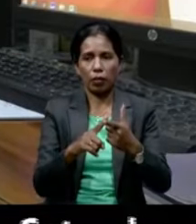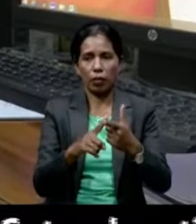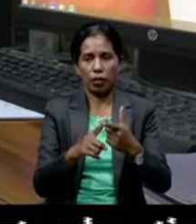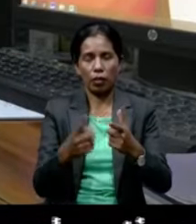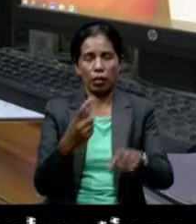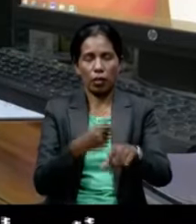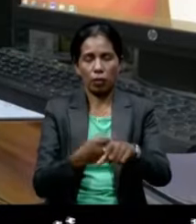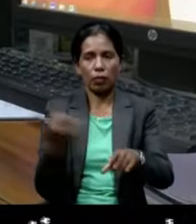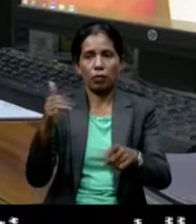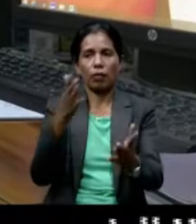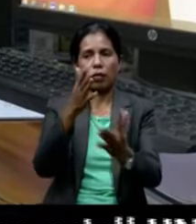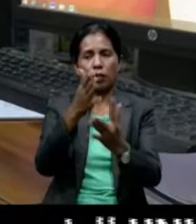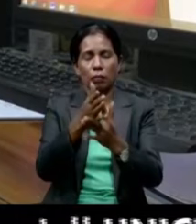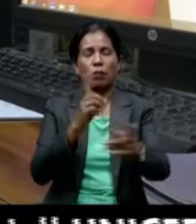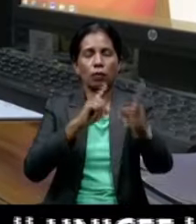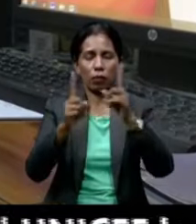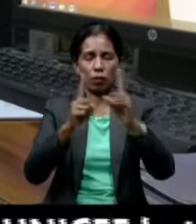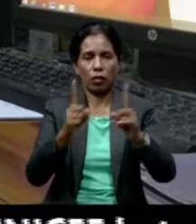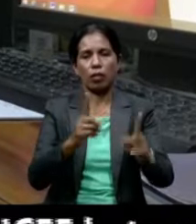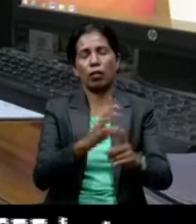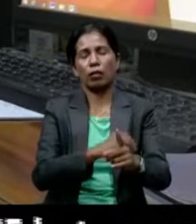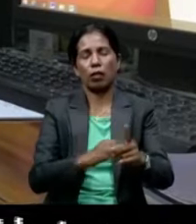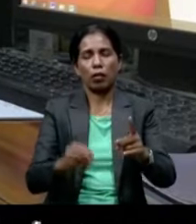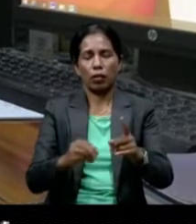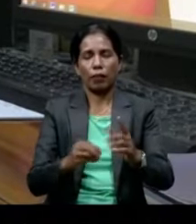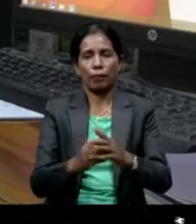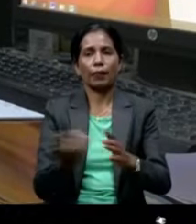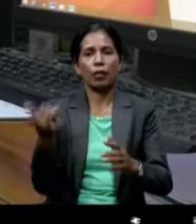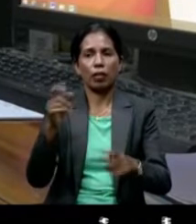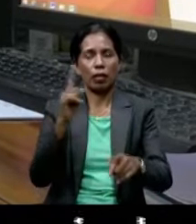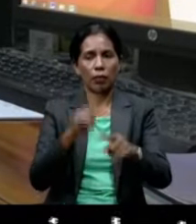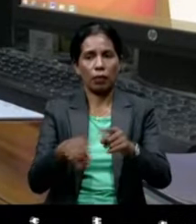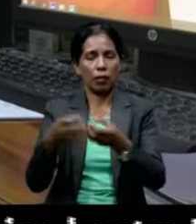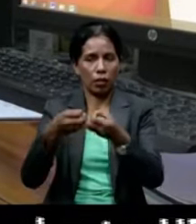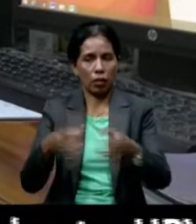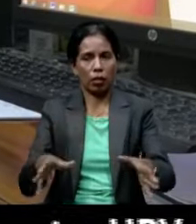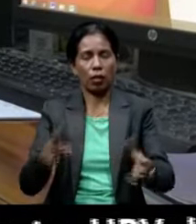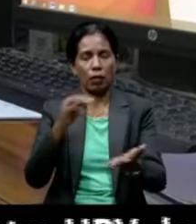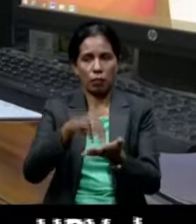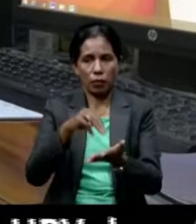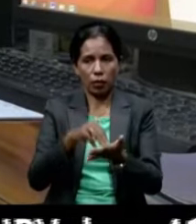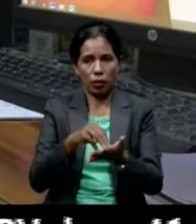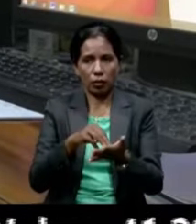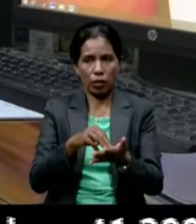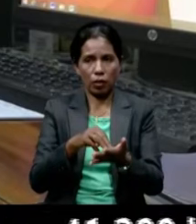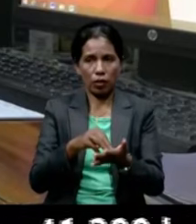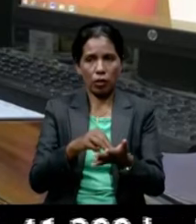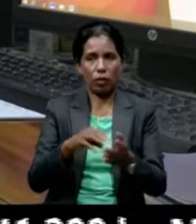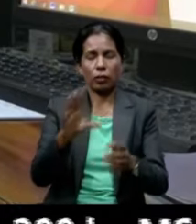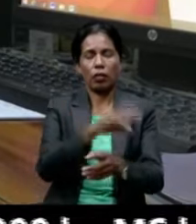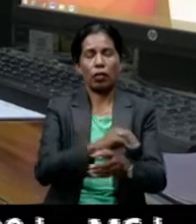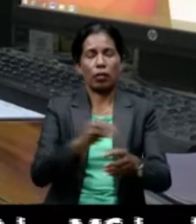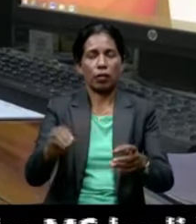tempo para sirbele tama tuir explica sir para sir labele lakon materia principal kelas 1 labele